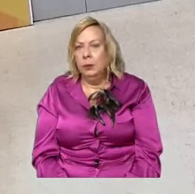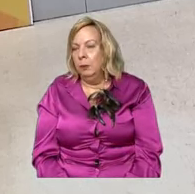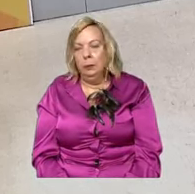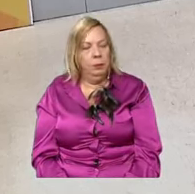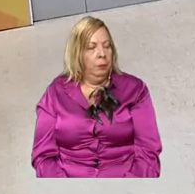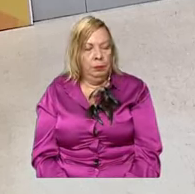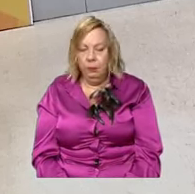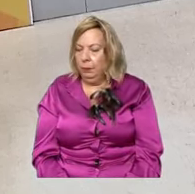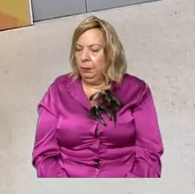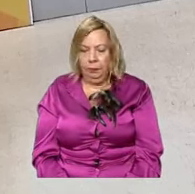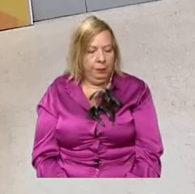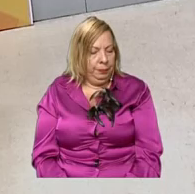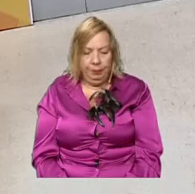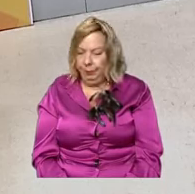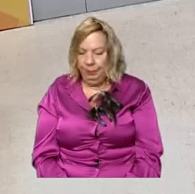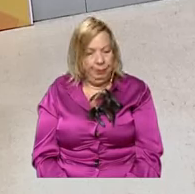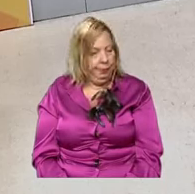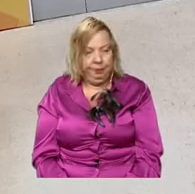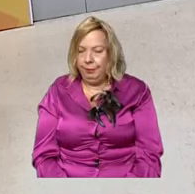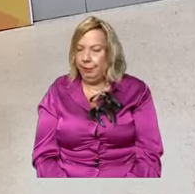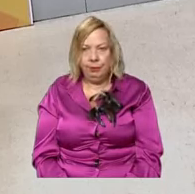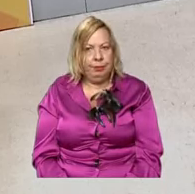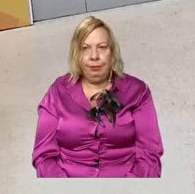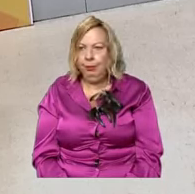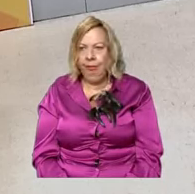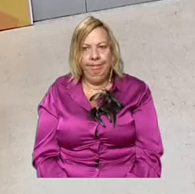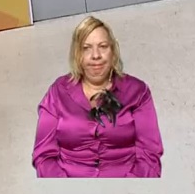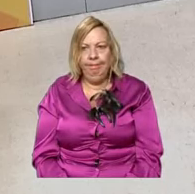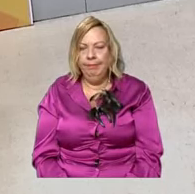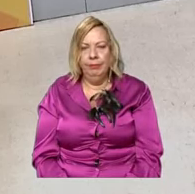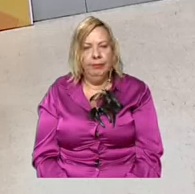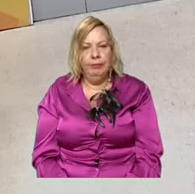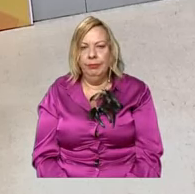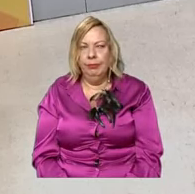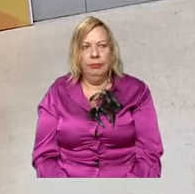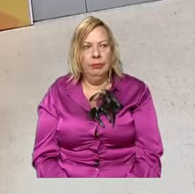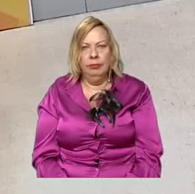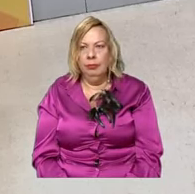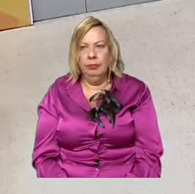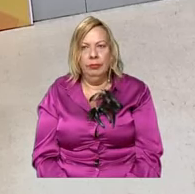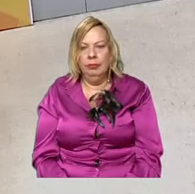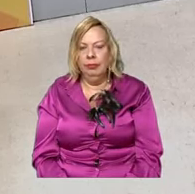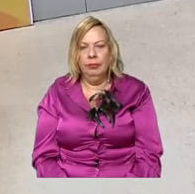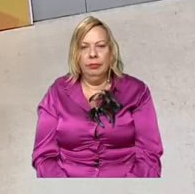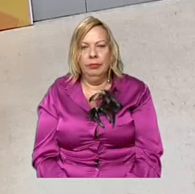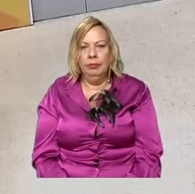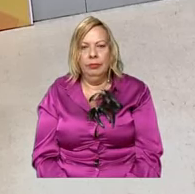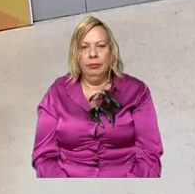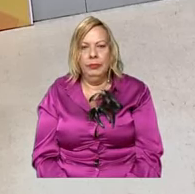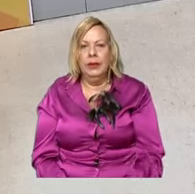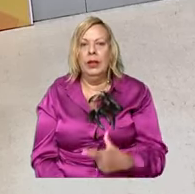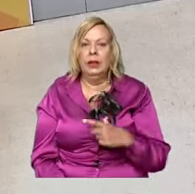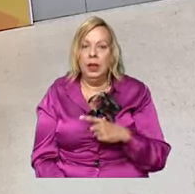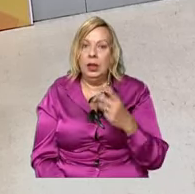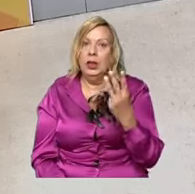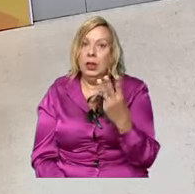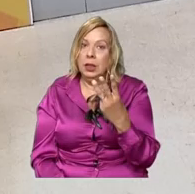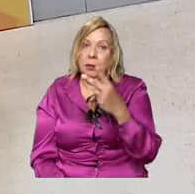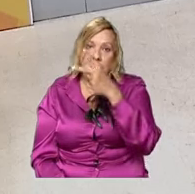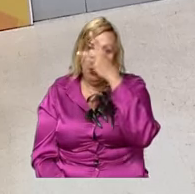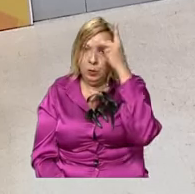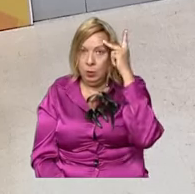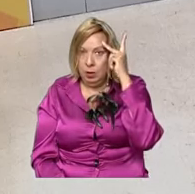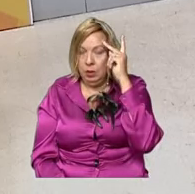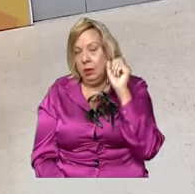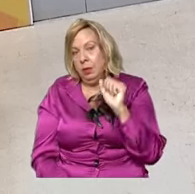não. Nada, nossa, meu amigo. Mas quase encostou, ainda, viu? Tem agora mais